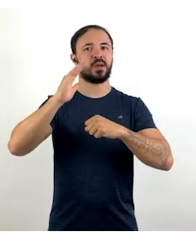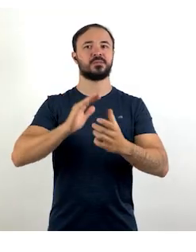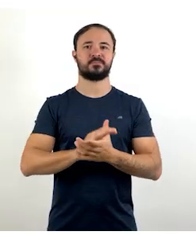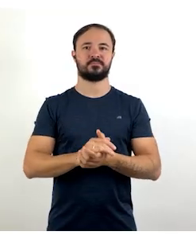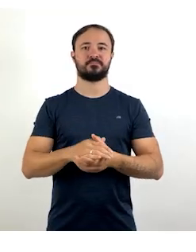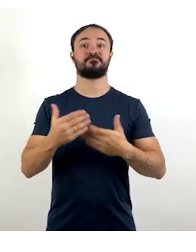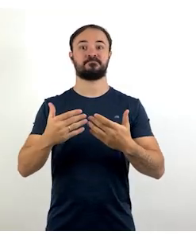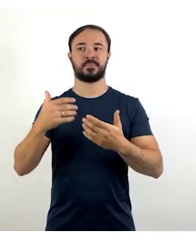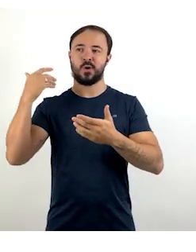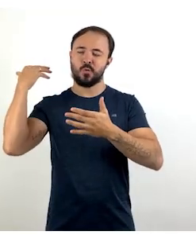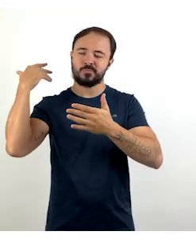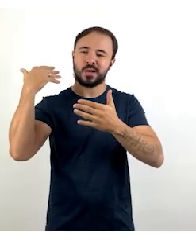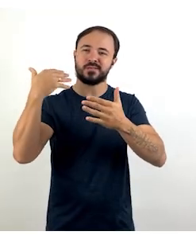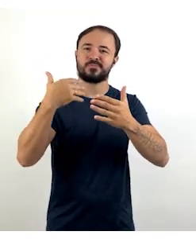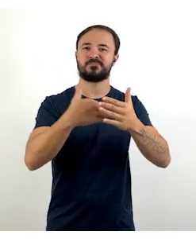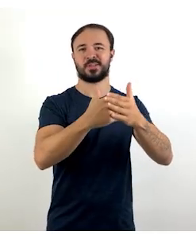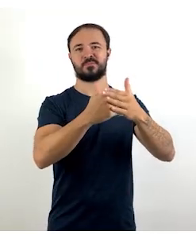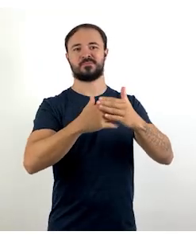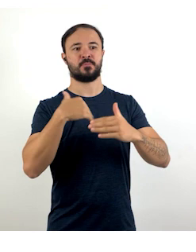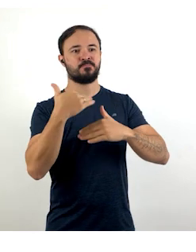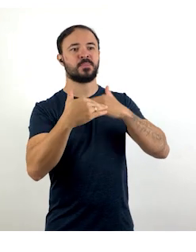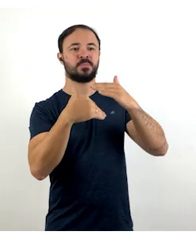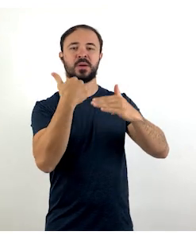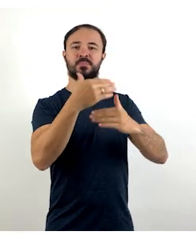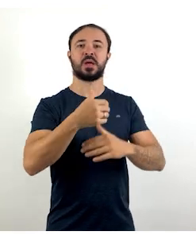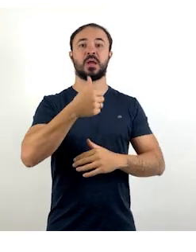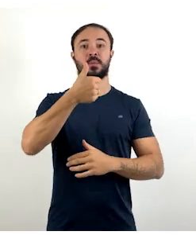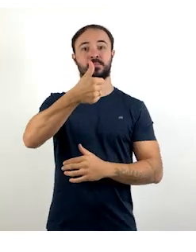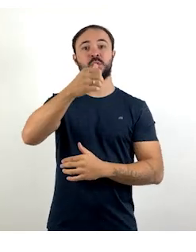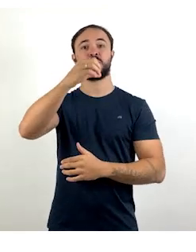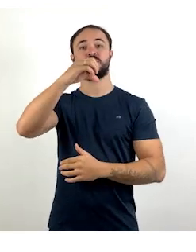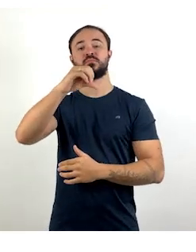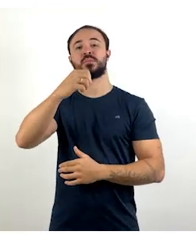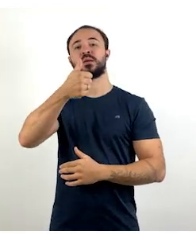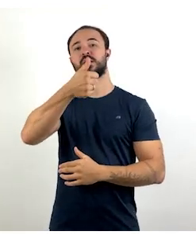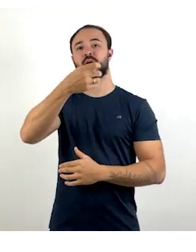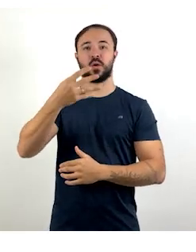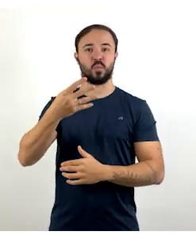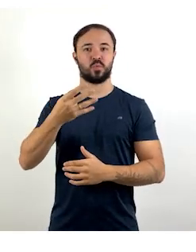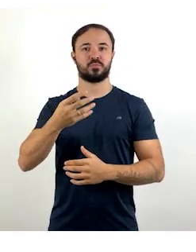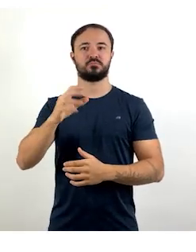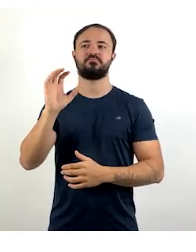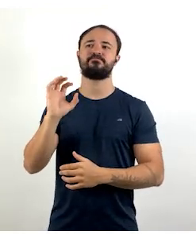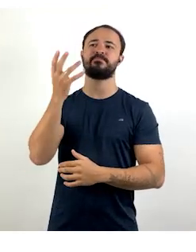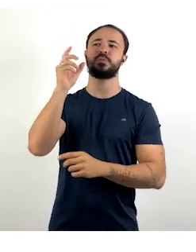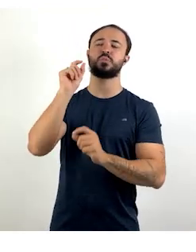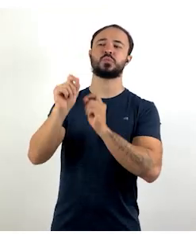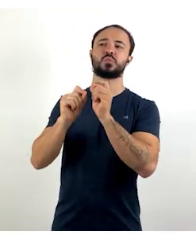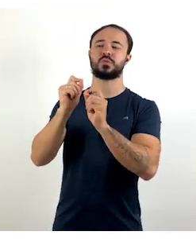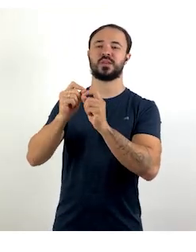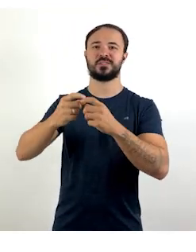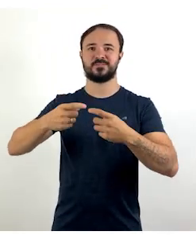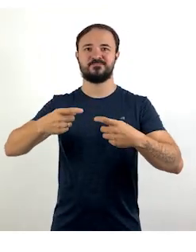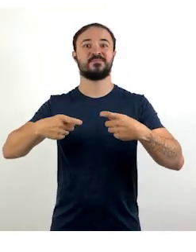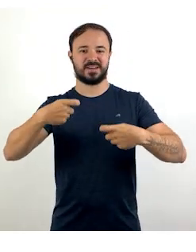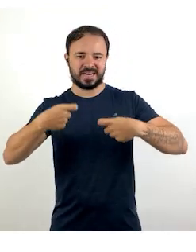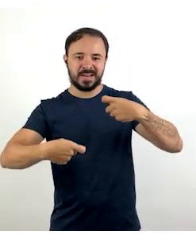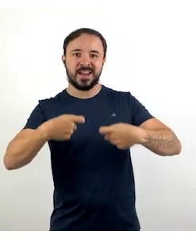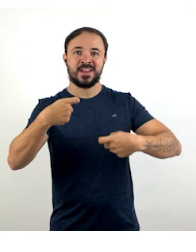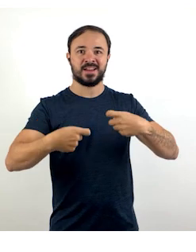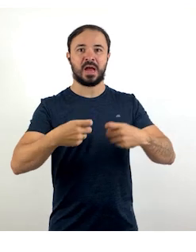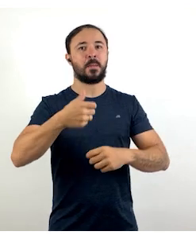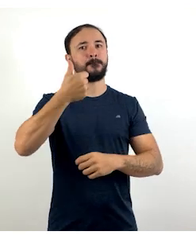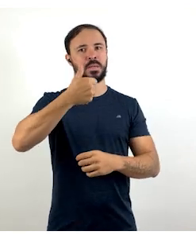Isso foi sendo aperfeiçoado, e em pouco tempo, já em 1914, a Primeira Guerra acontecia e utilizava